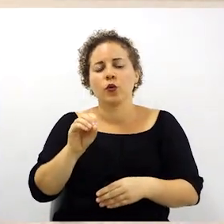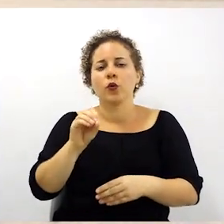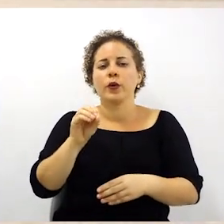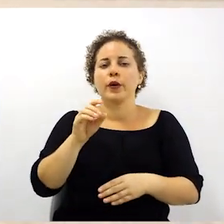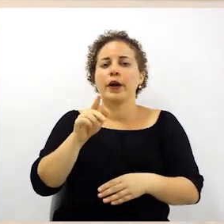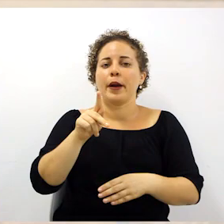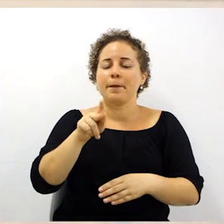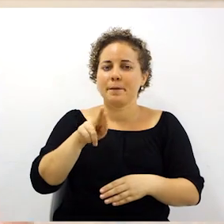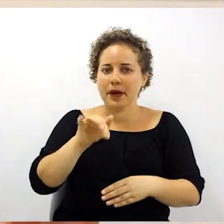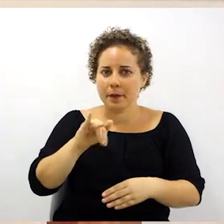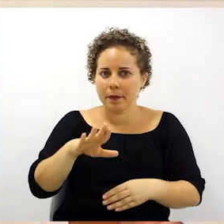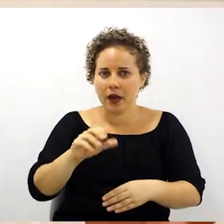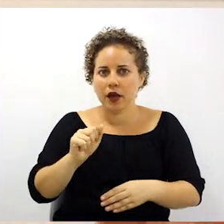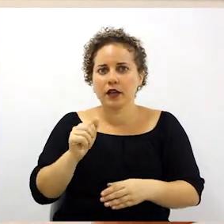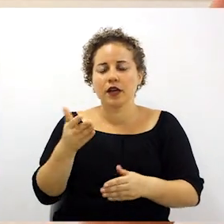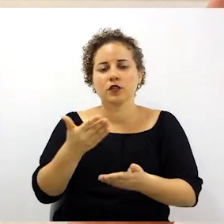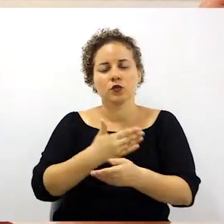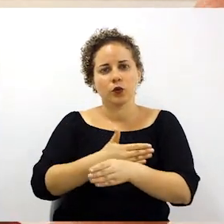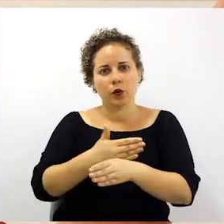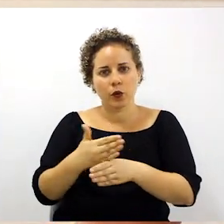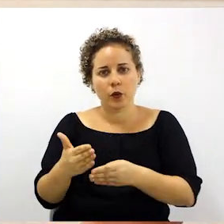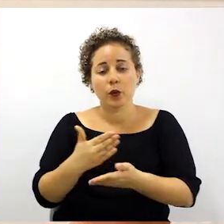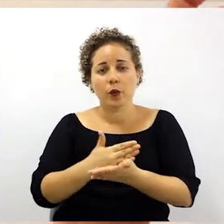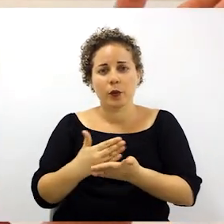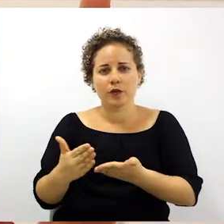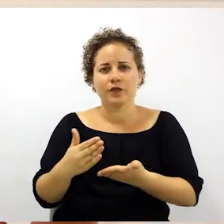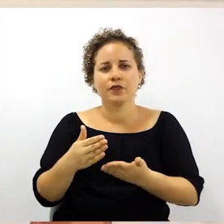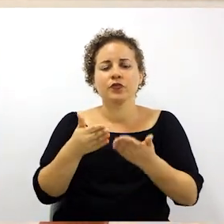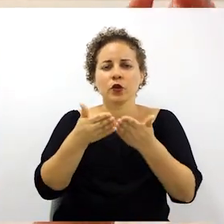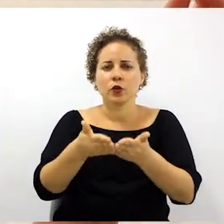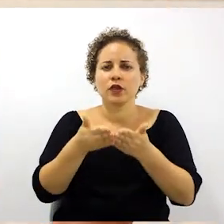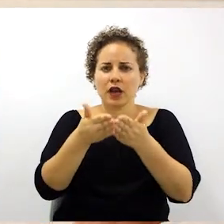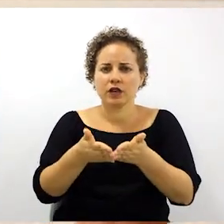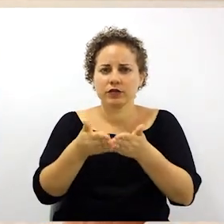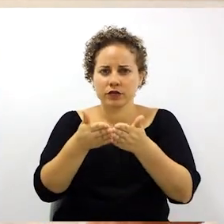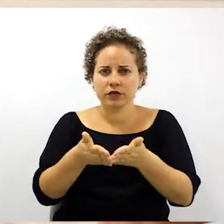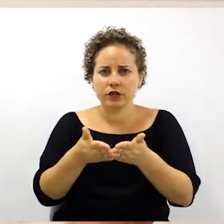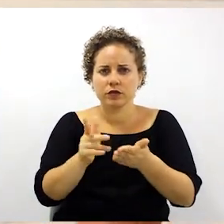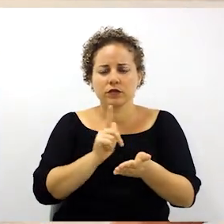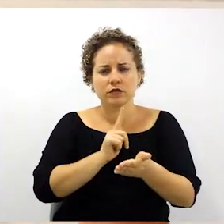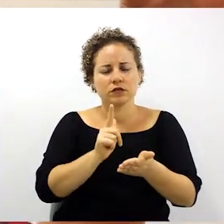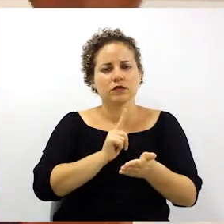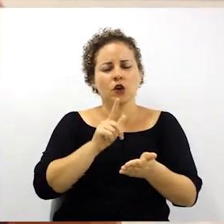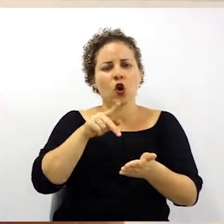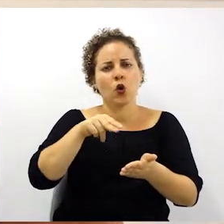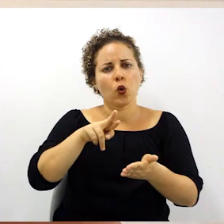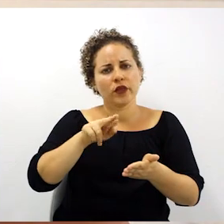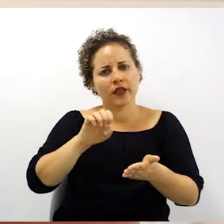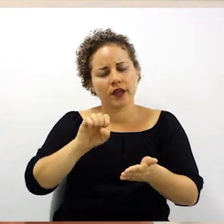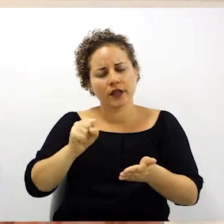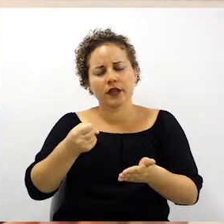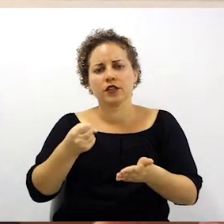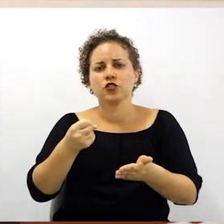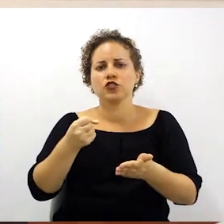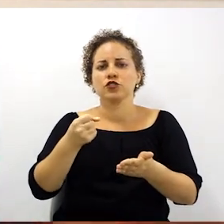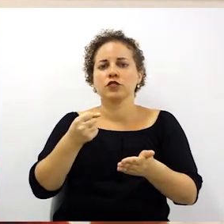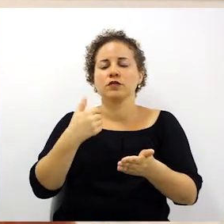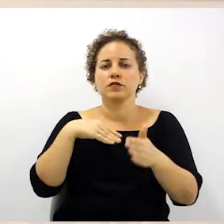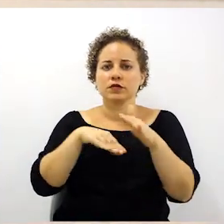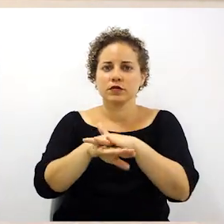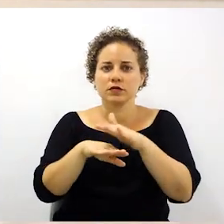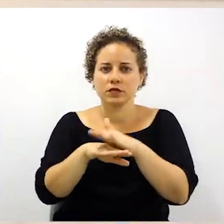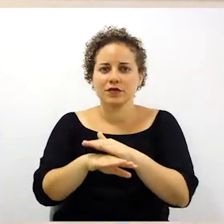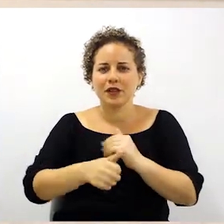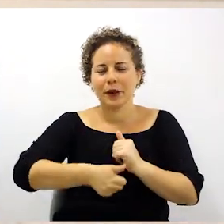primária, que é essa área inicial. Assim que o navio atraca, esses contêineres são depositados